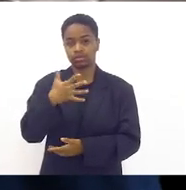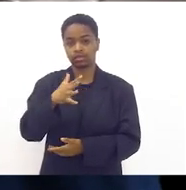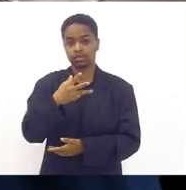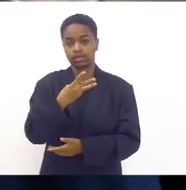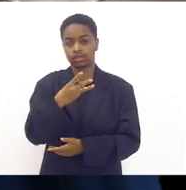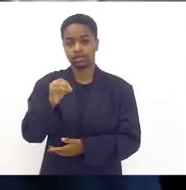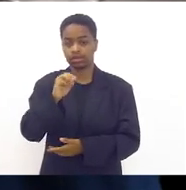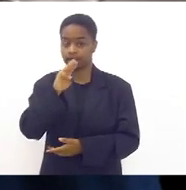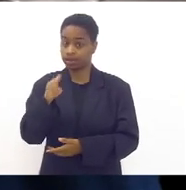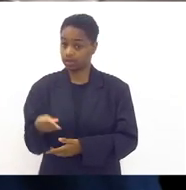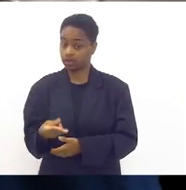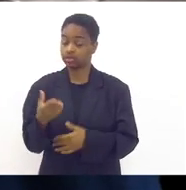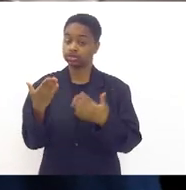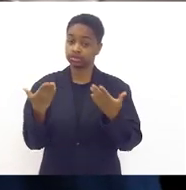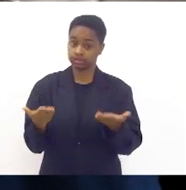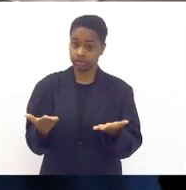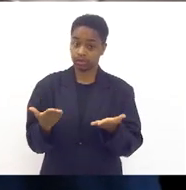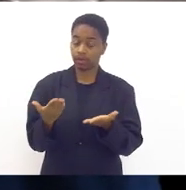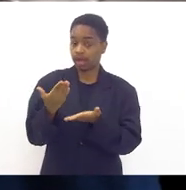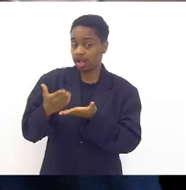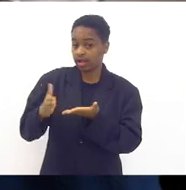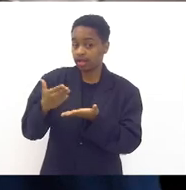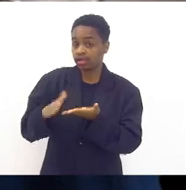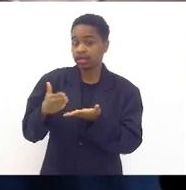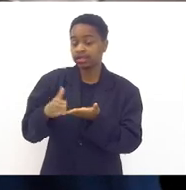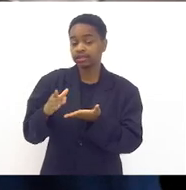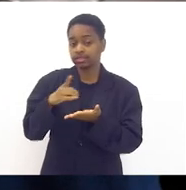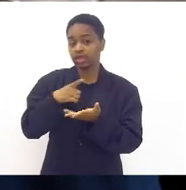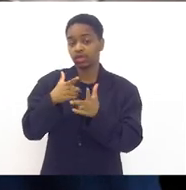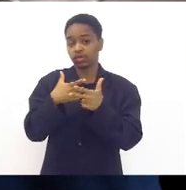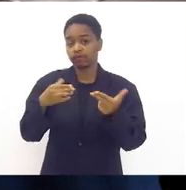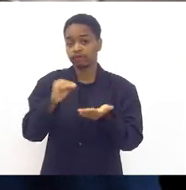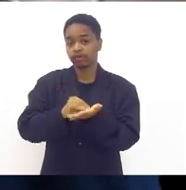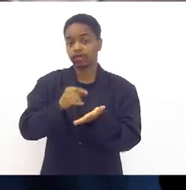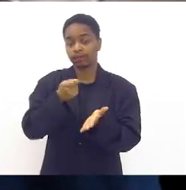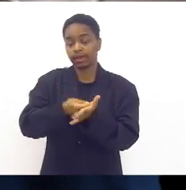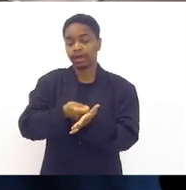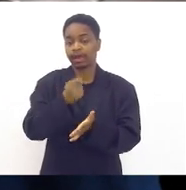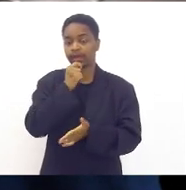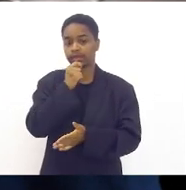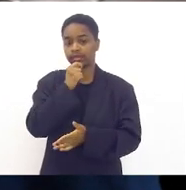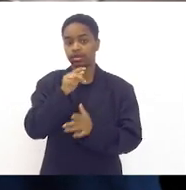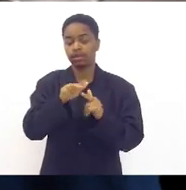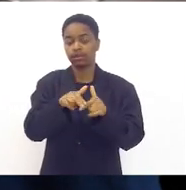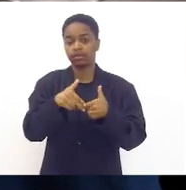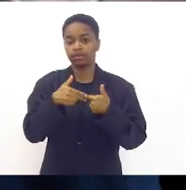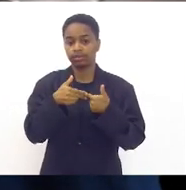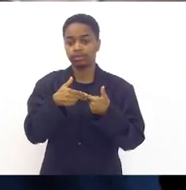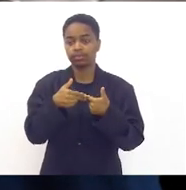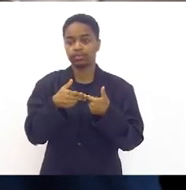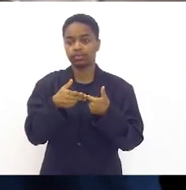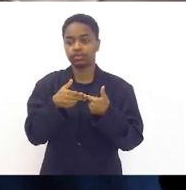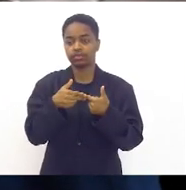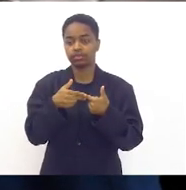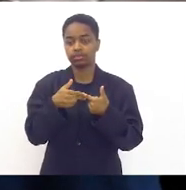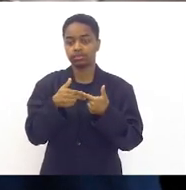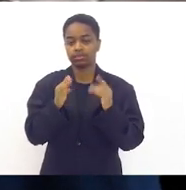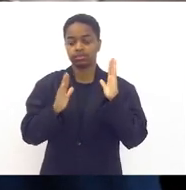milhões. Então, o restante ainda são restos a pagar derivados dos